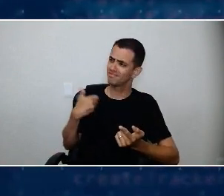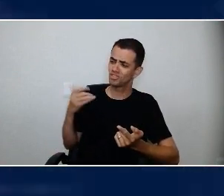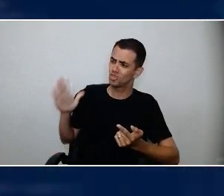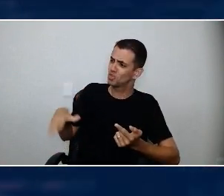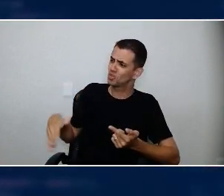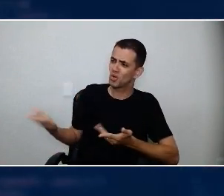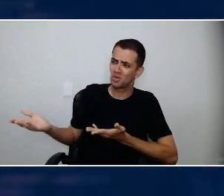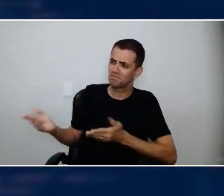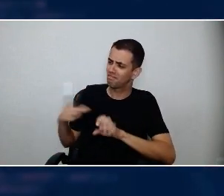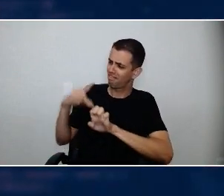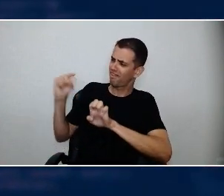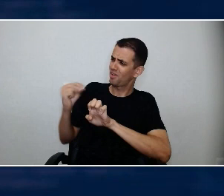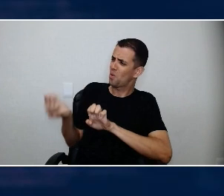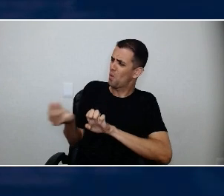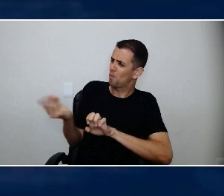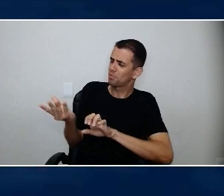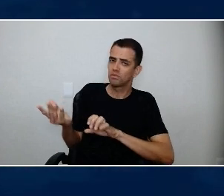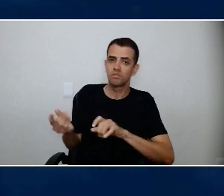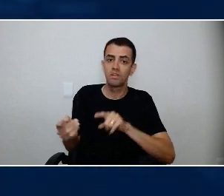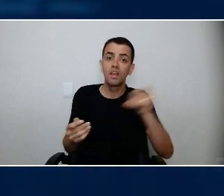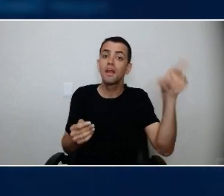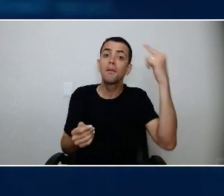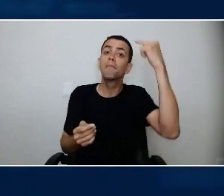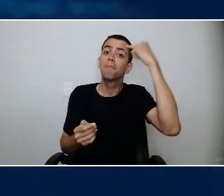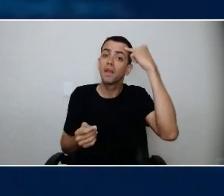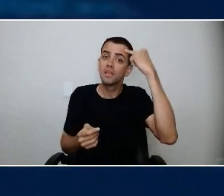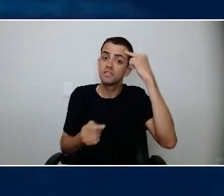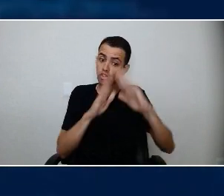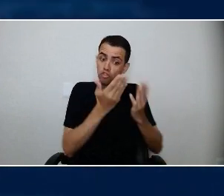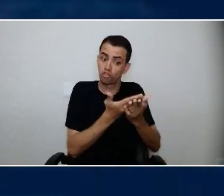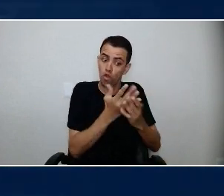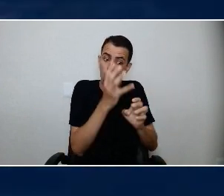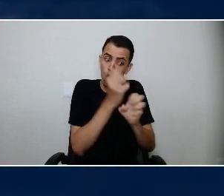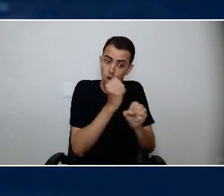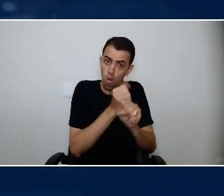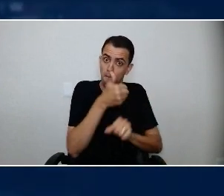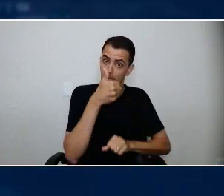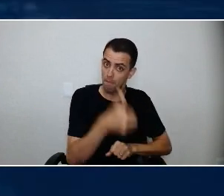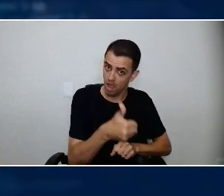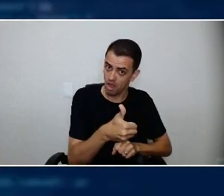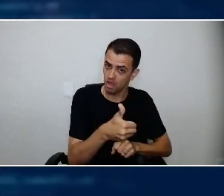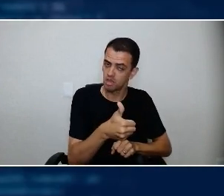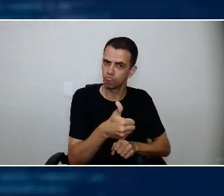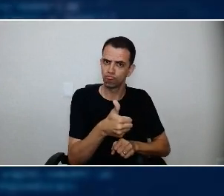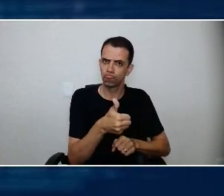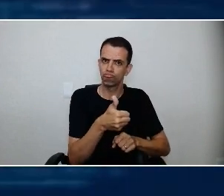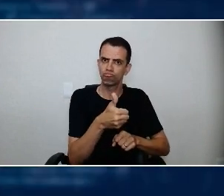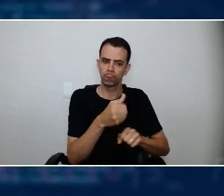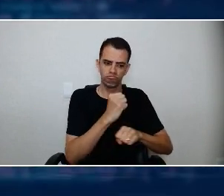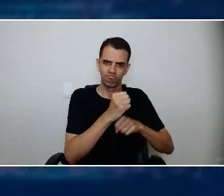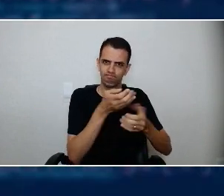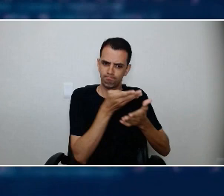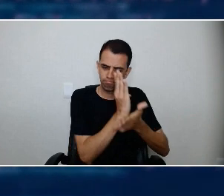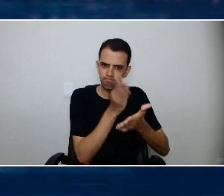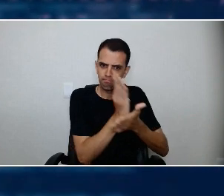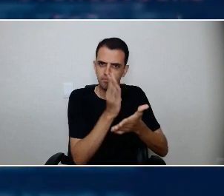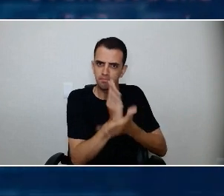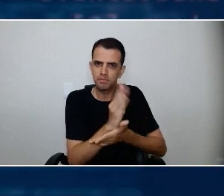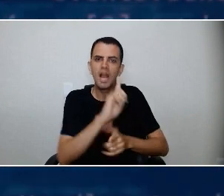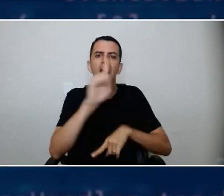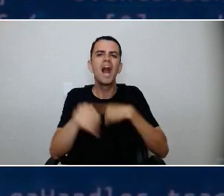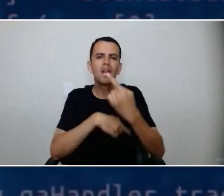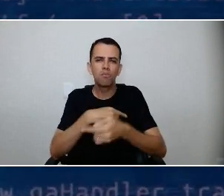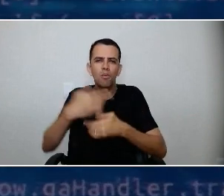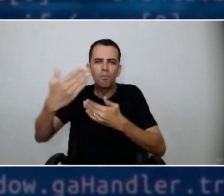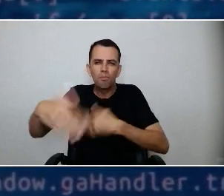eu tinha que começar tirando boas notas na escola depois tirar boas notas na escola eu teria que fazer um Enem depois cri uma